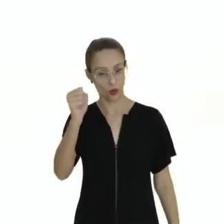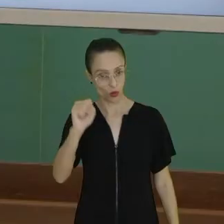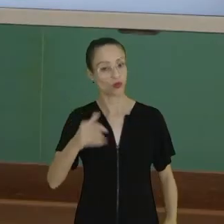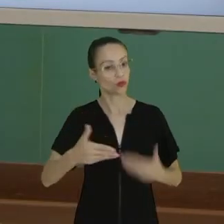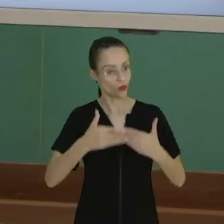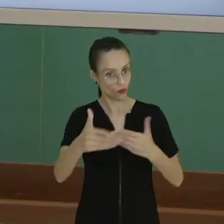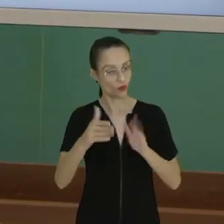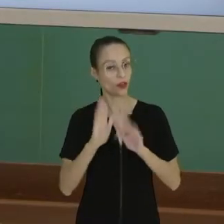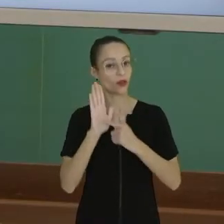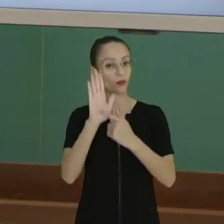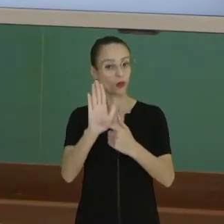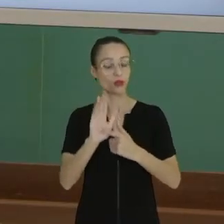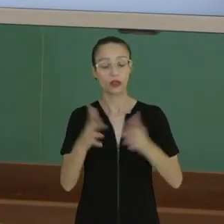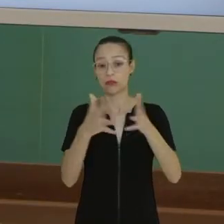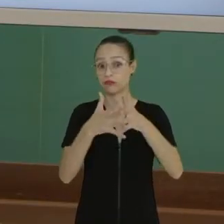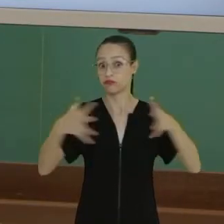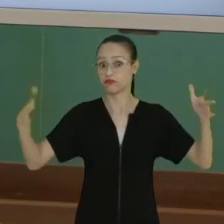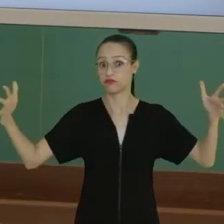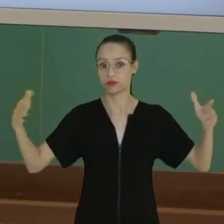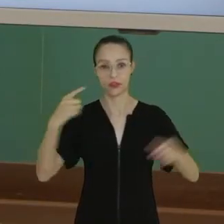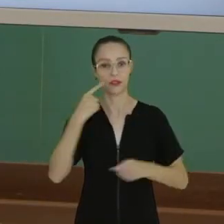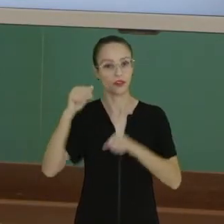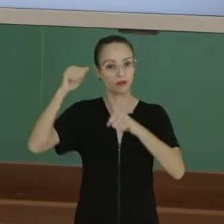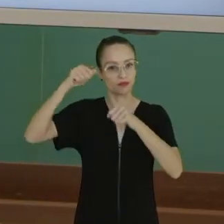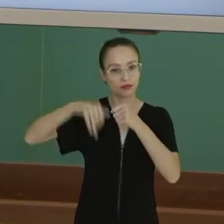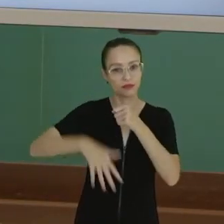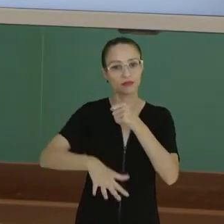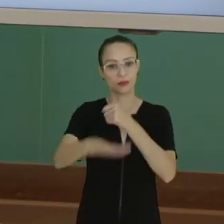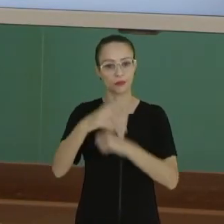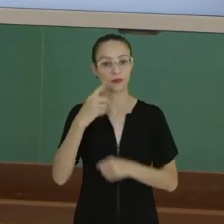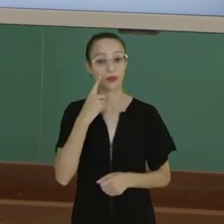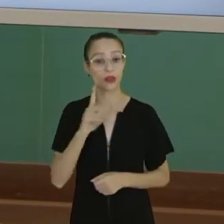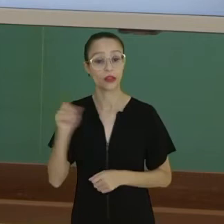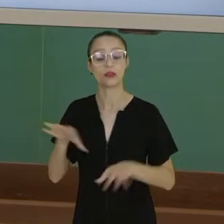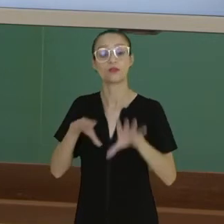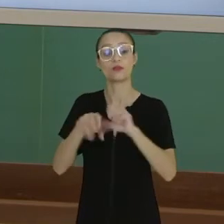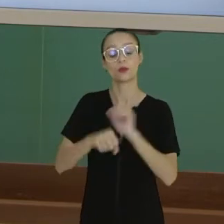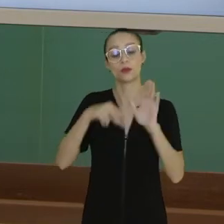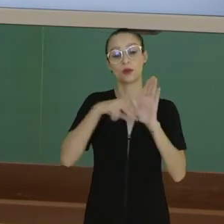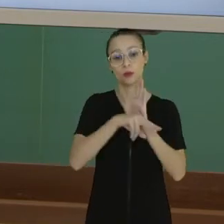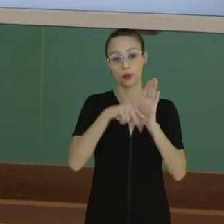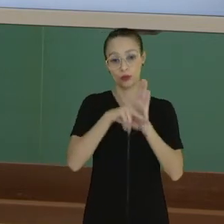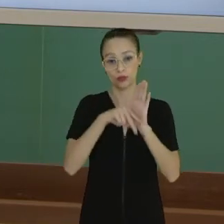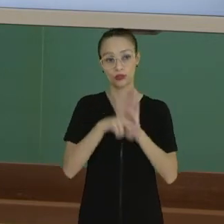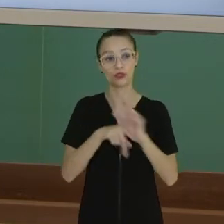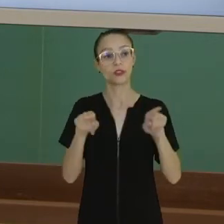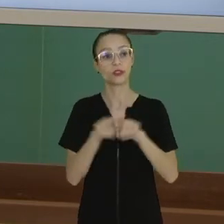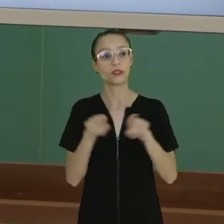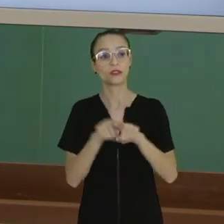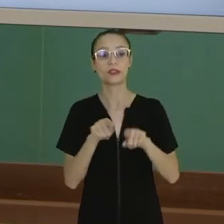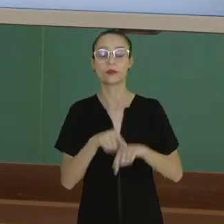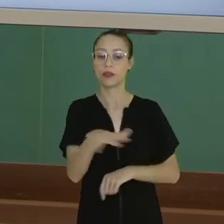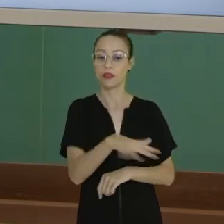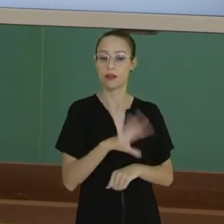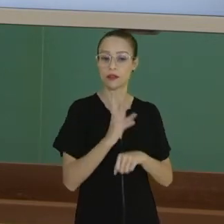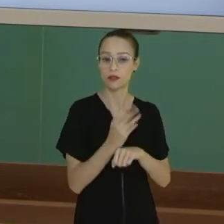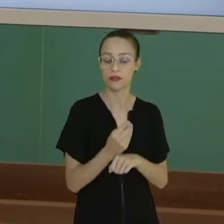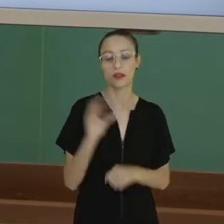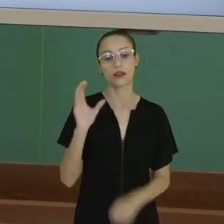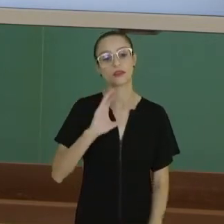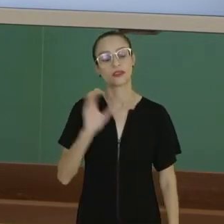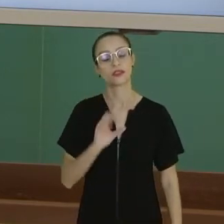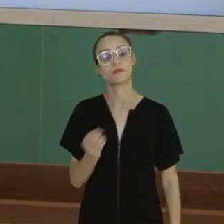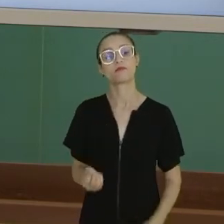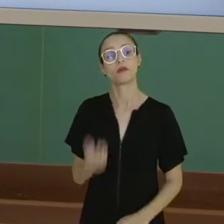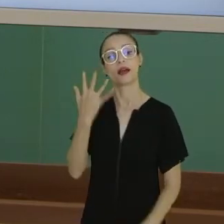a imagem desse imenso tobogã. Huller formou-se em biologia e usa seus saberes em arte e ciência para criar obras de